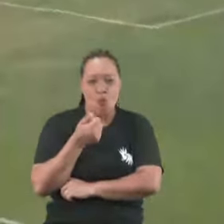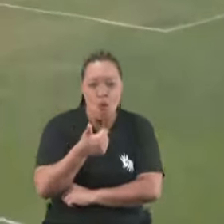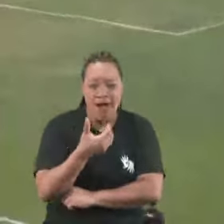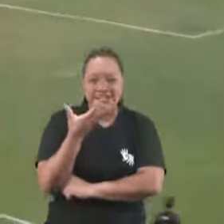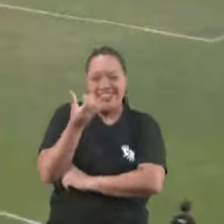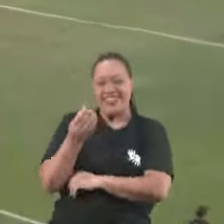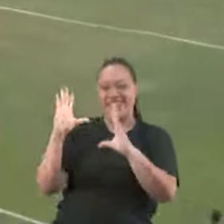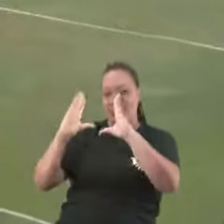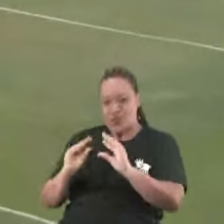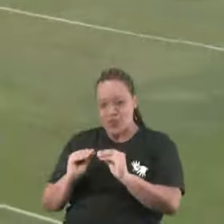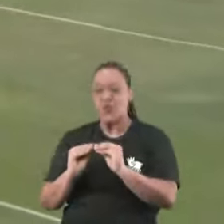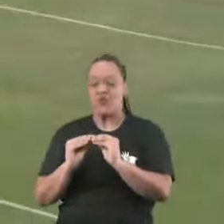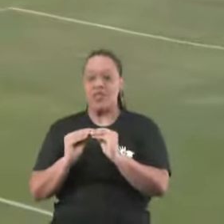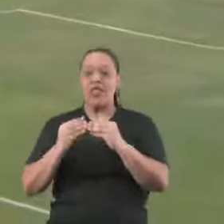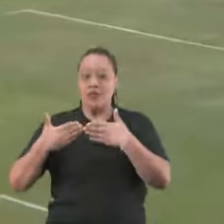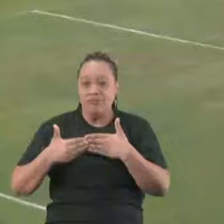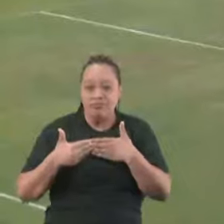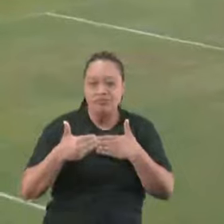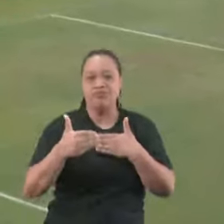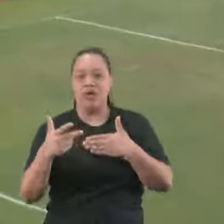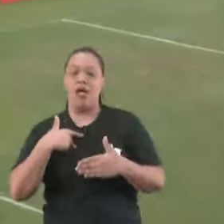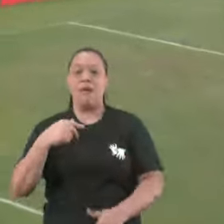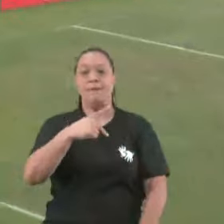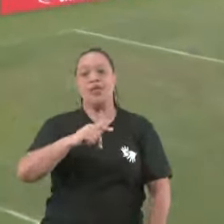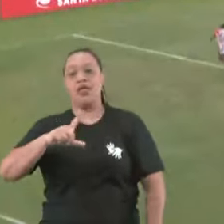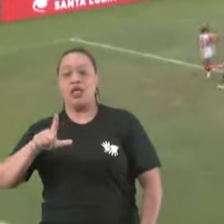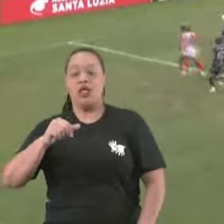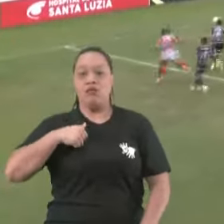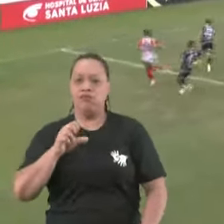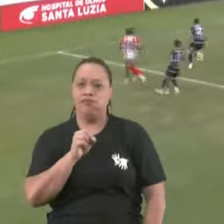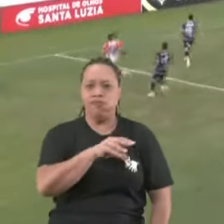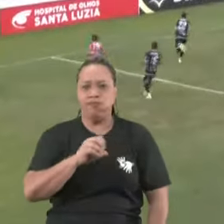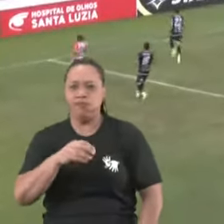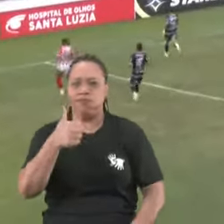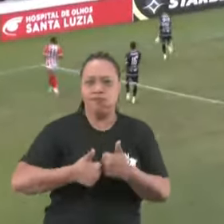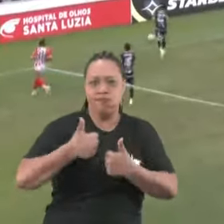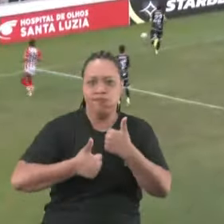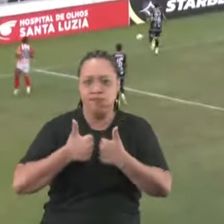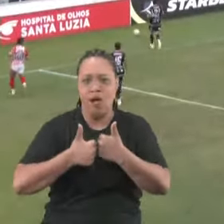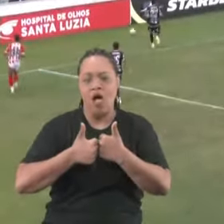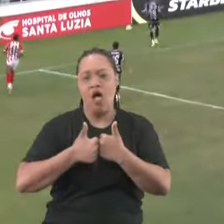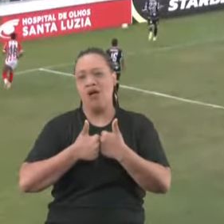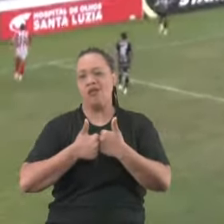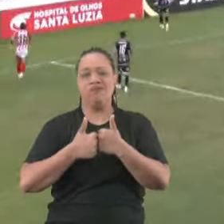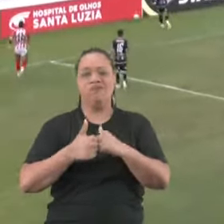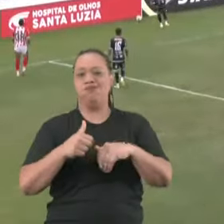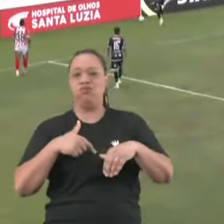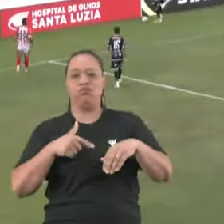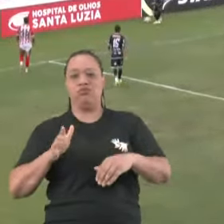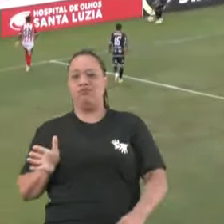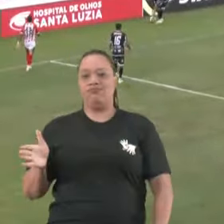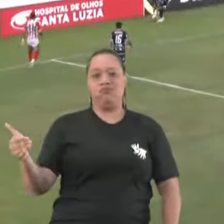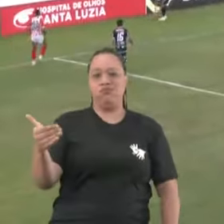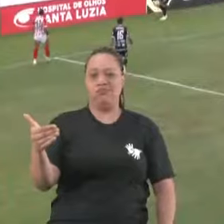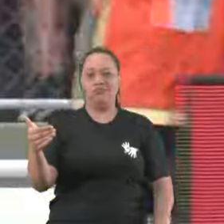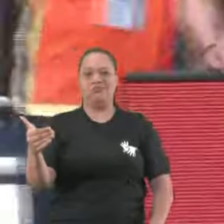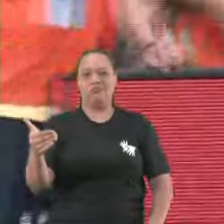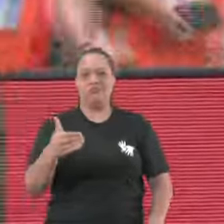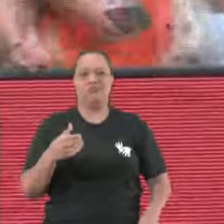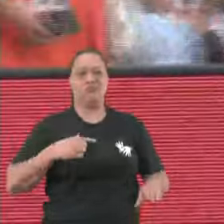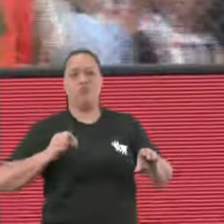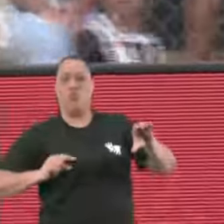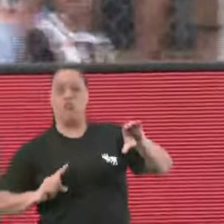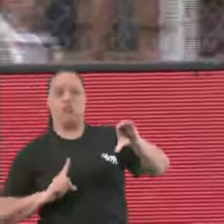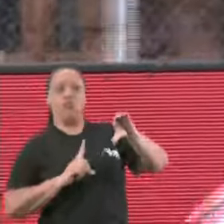Segurada. Daqui a pouco informação com o PL, vem Léo Pereira, cruzamento, houve o desvio, sai escanteio,